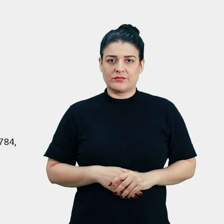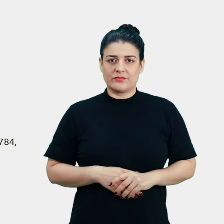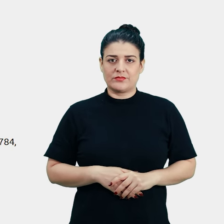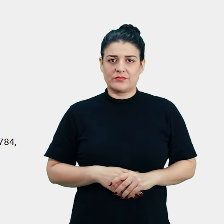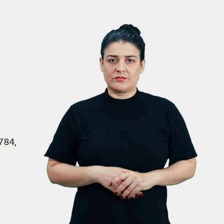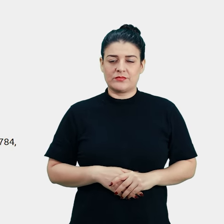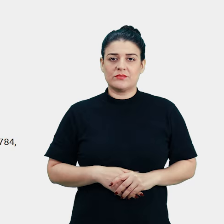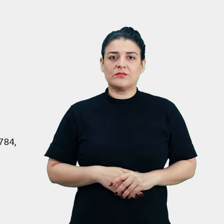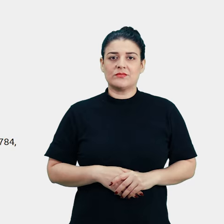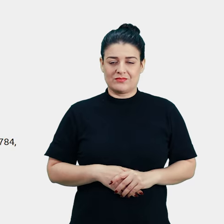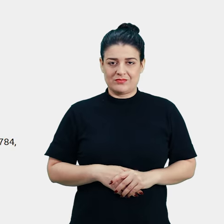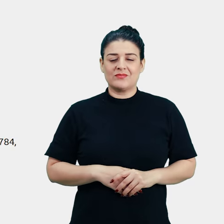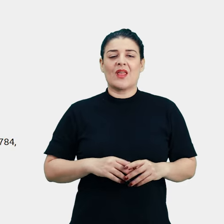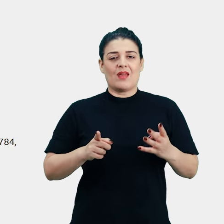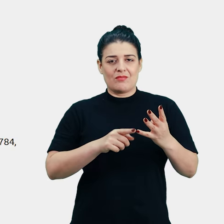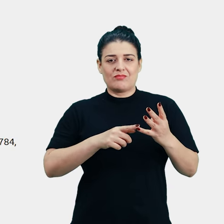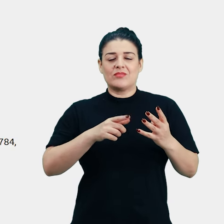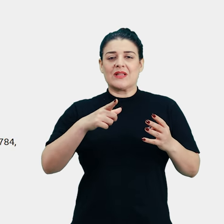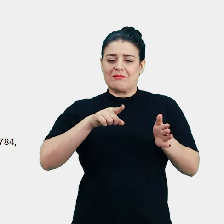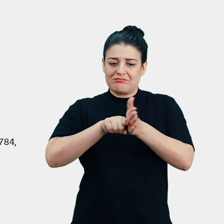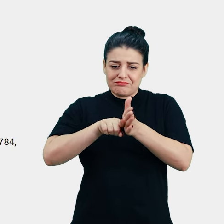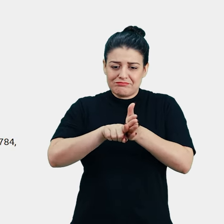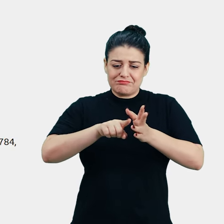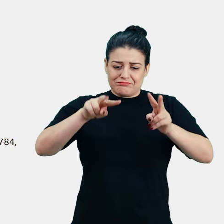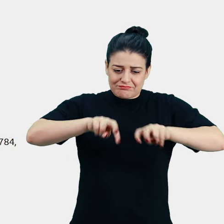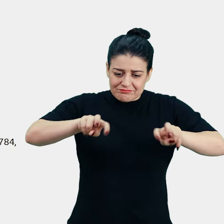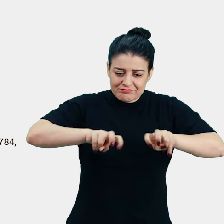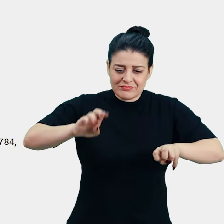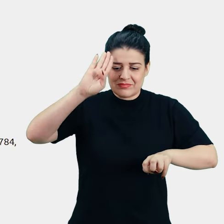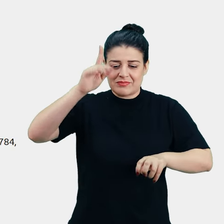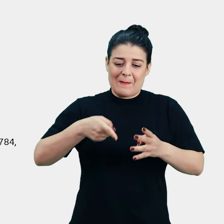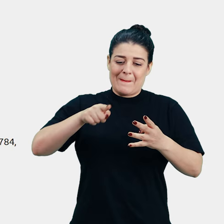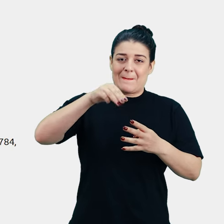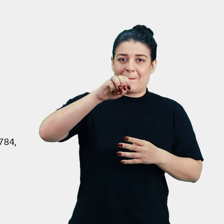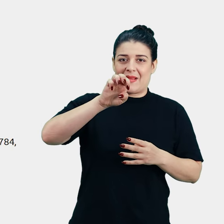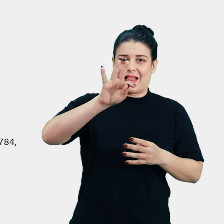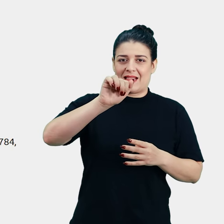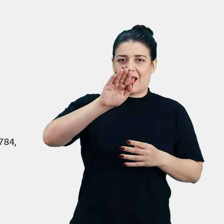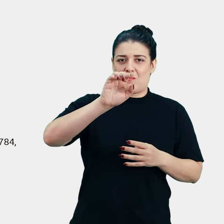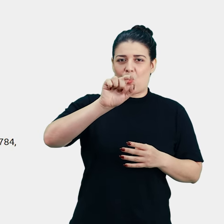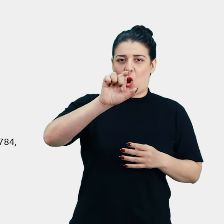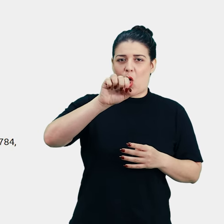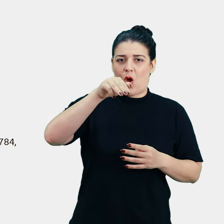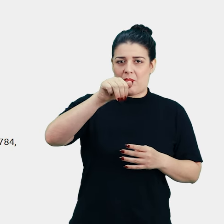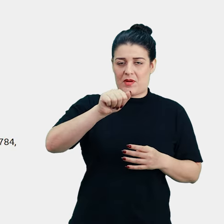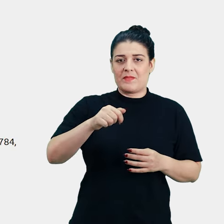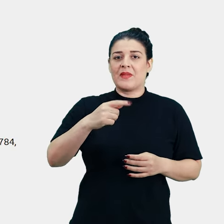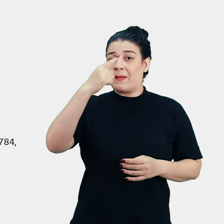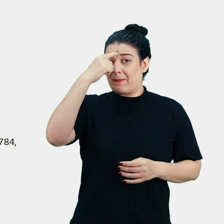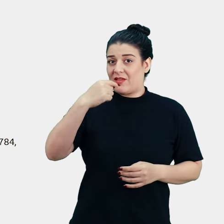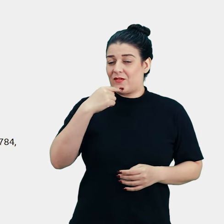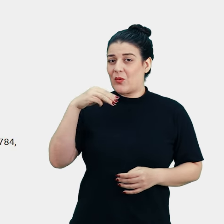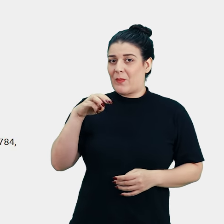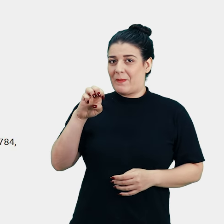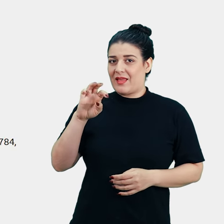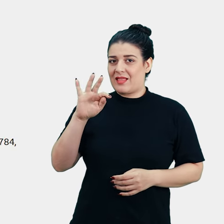A metabolômica, que é uma análise abrangente e quantitativa do metaboloma de um sistema biológico. Perfil